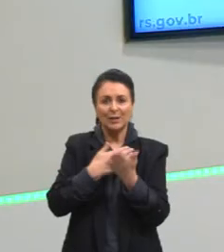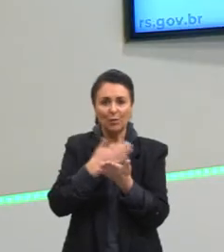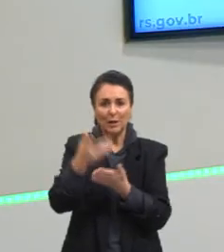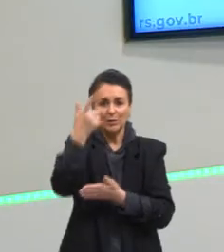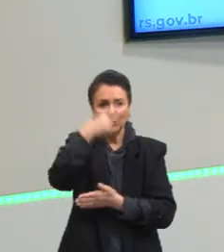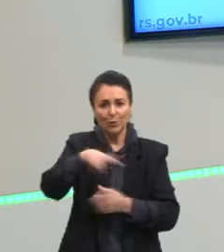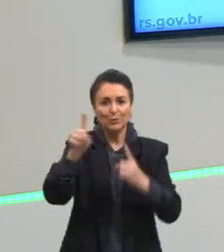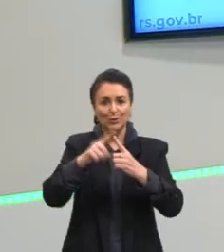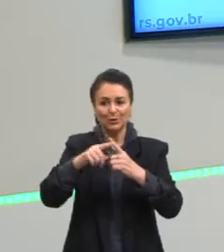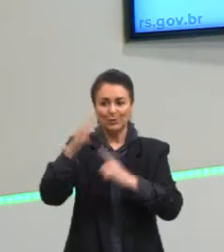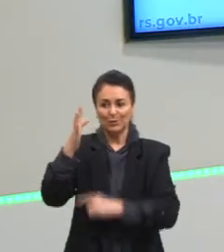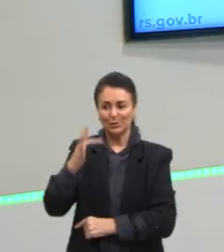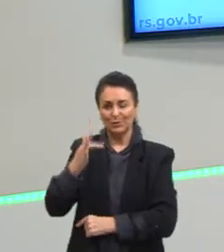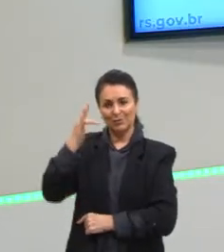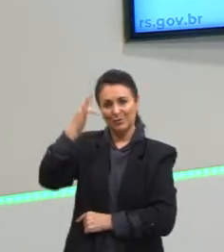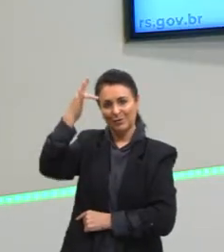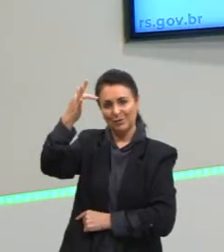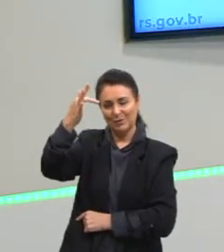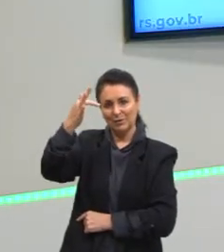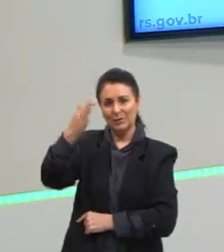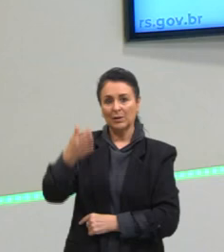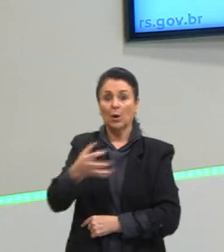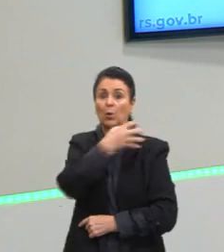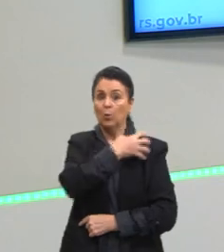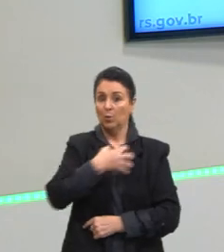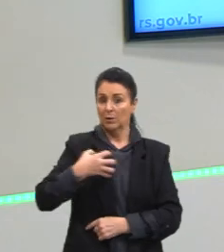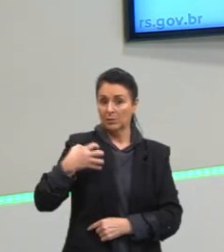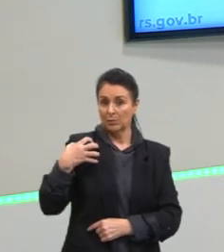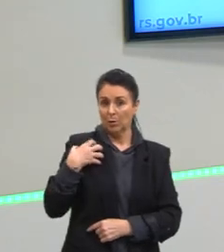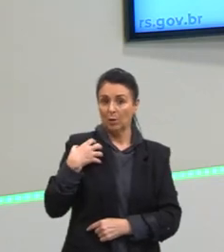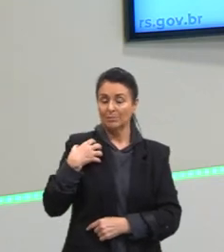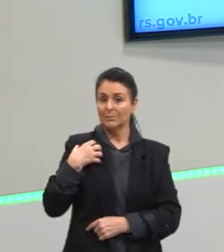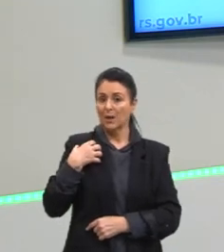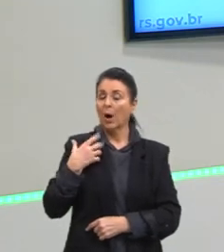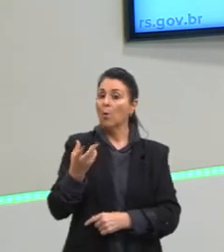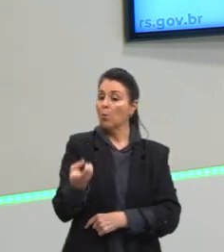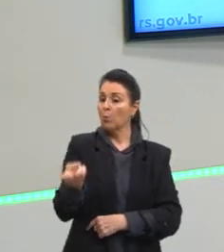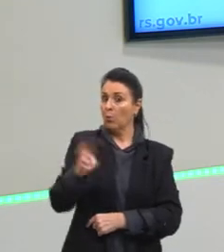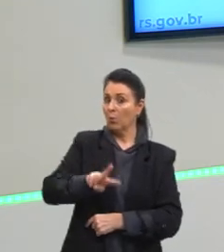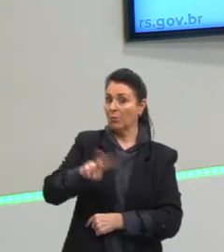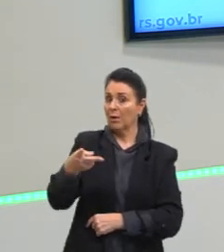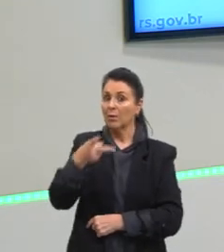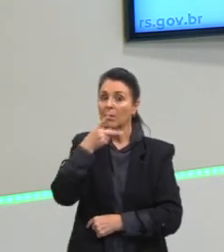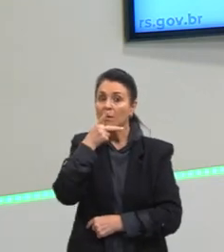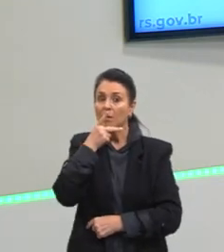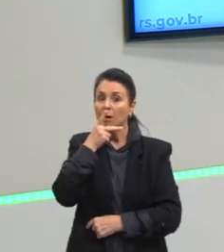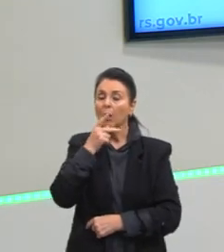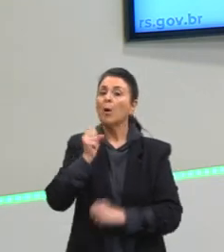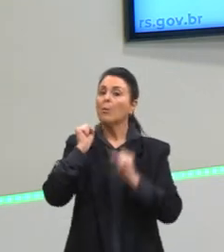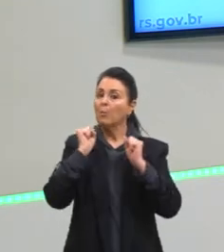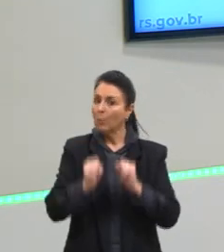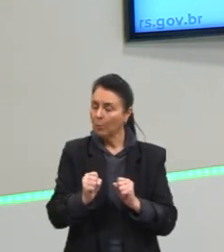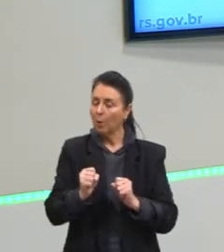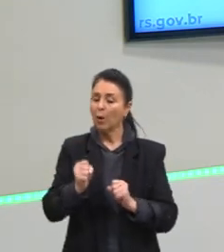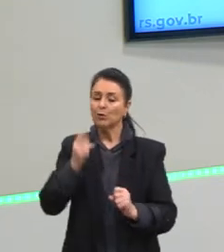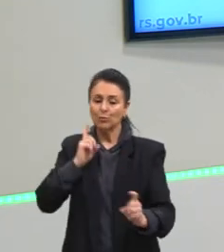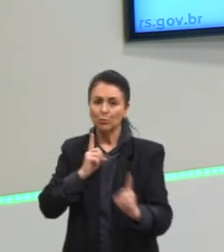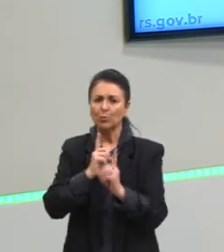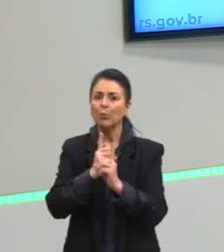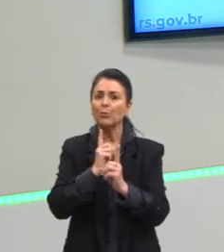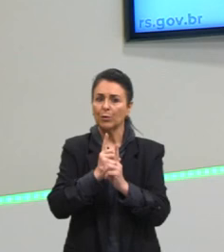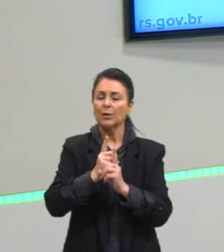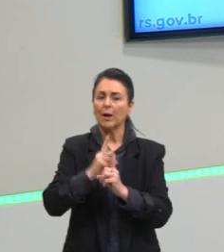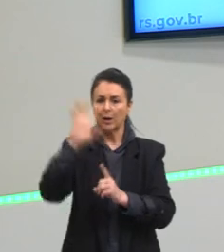certo e o para o Aristóteles ao contrário de Platão é possível encontrar solução é possível